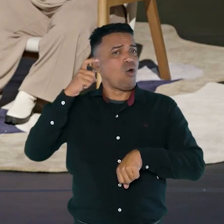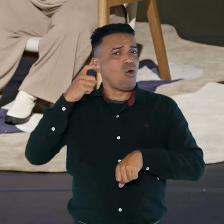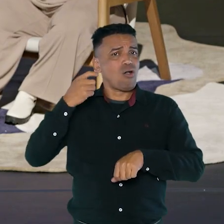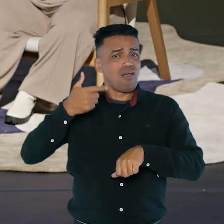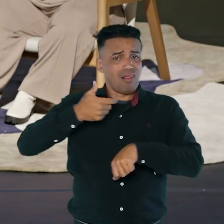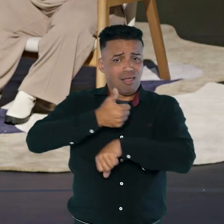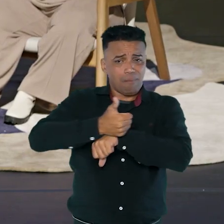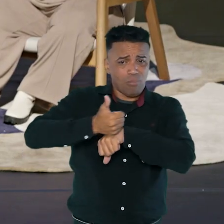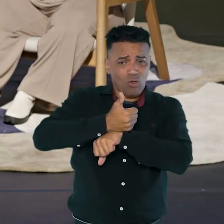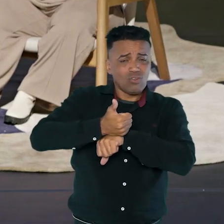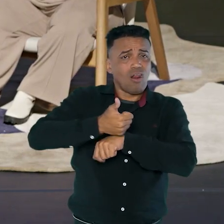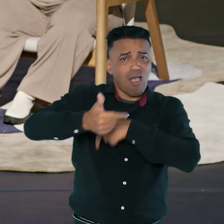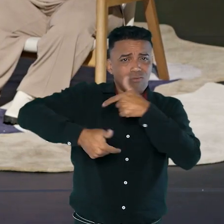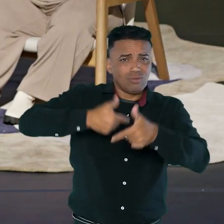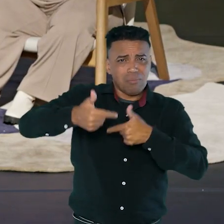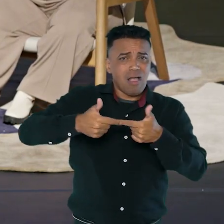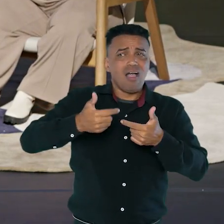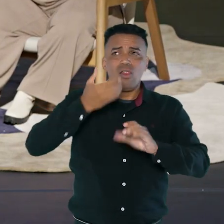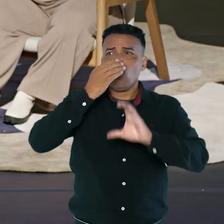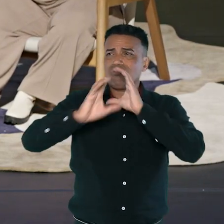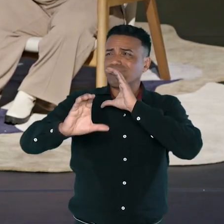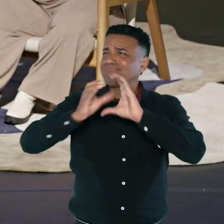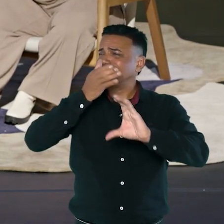trajetória, sabe? Eu cantei